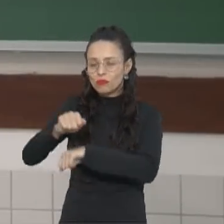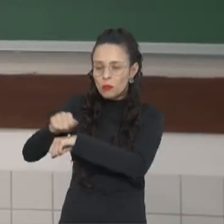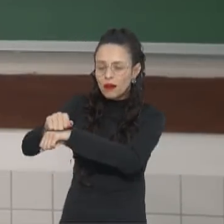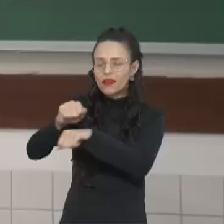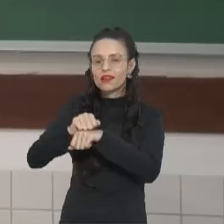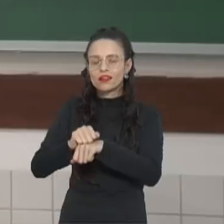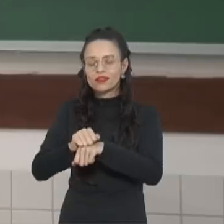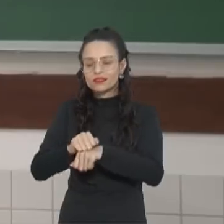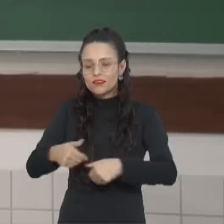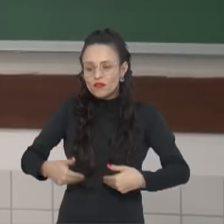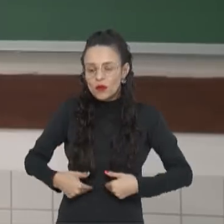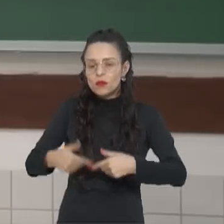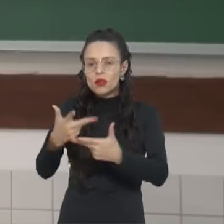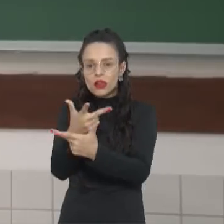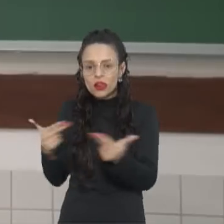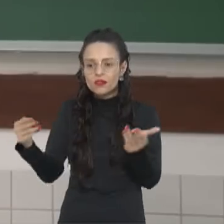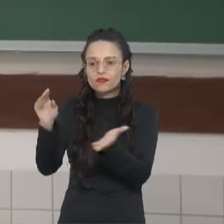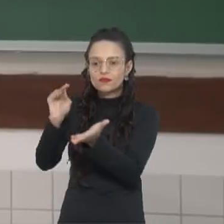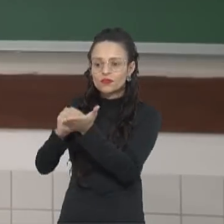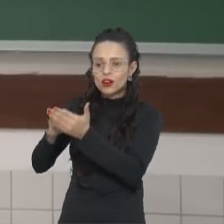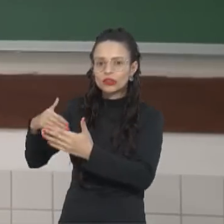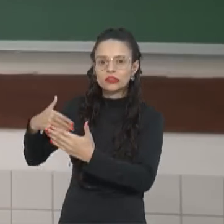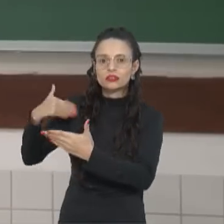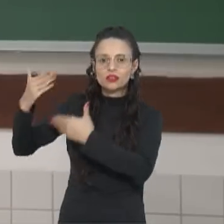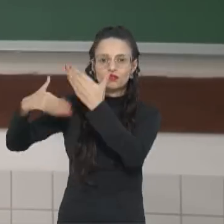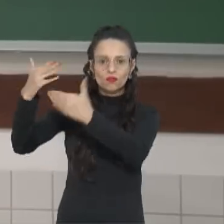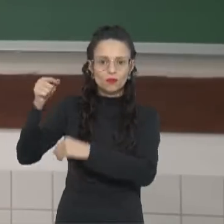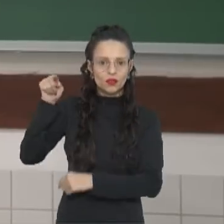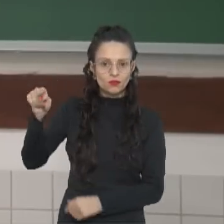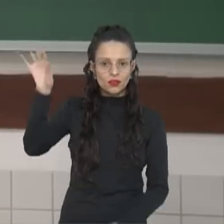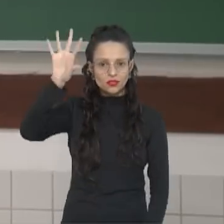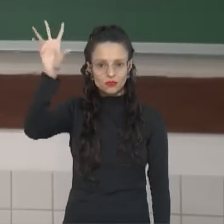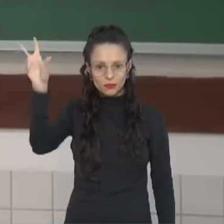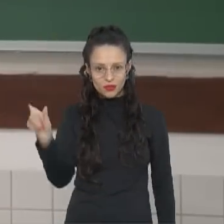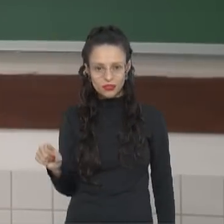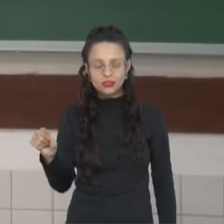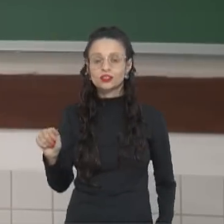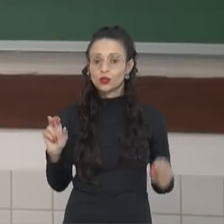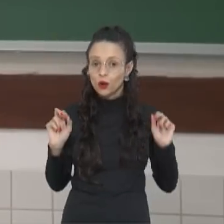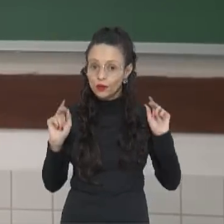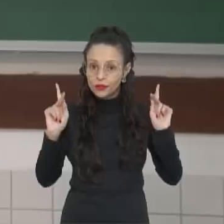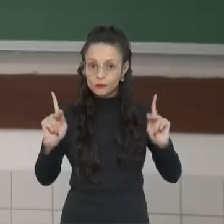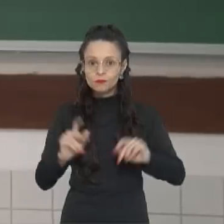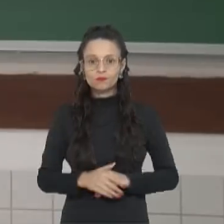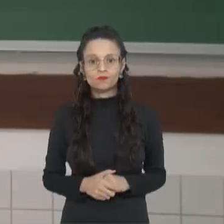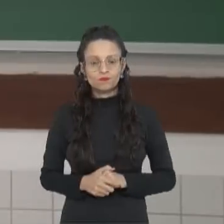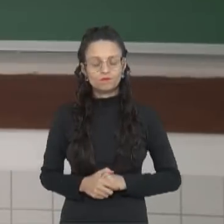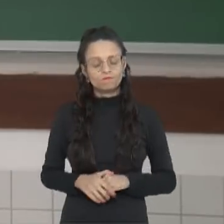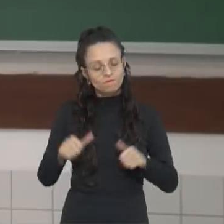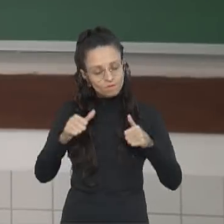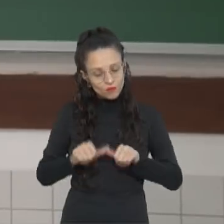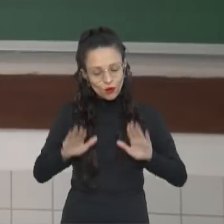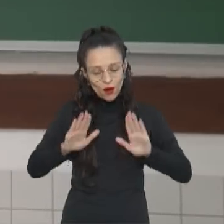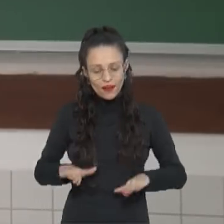pobreza, miséria e falta de desenvolvimento nesses países. Ok? Eu fico por aqui